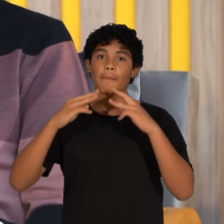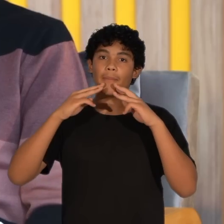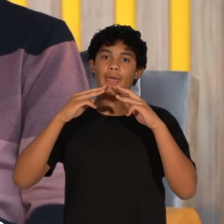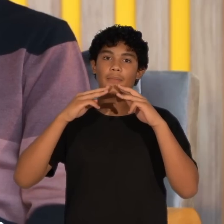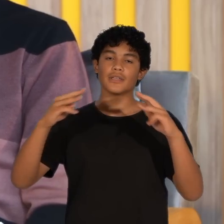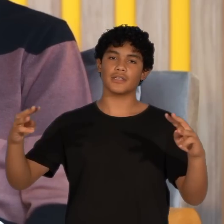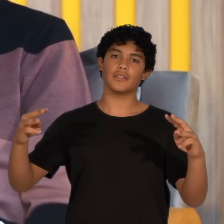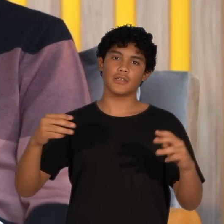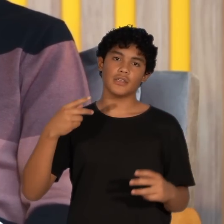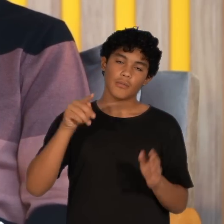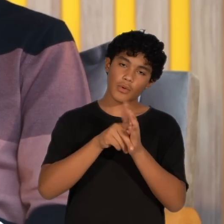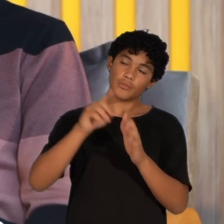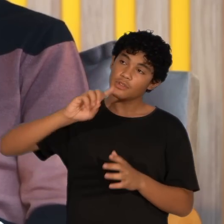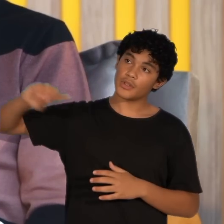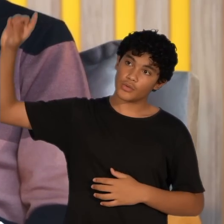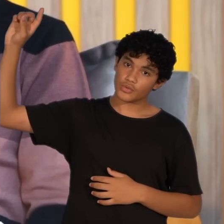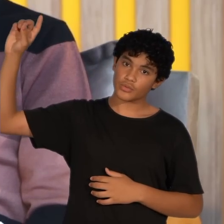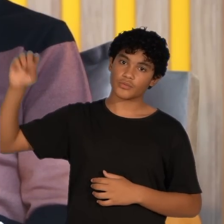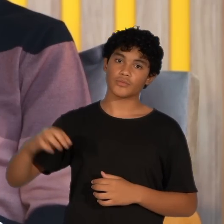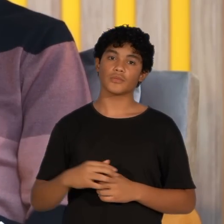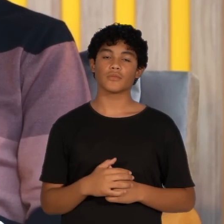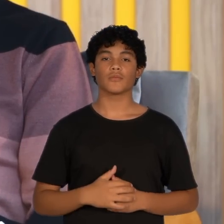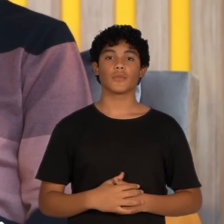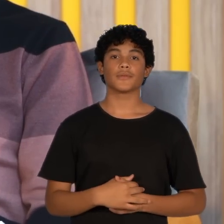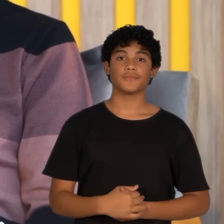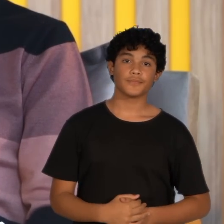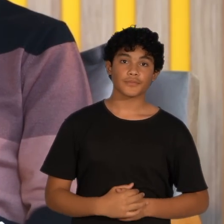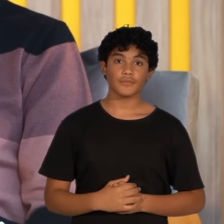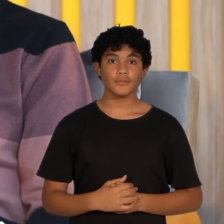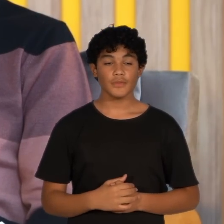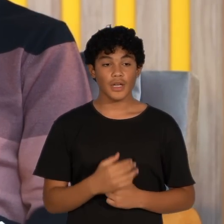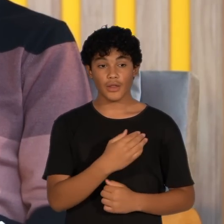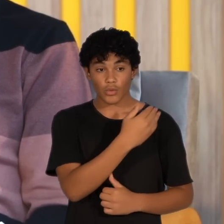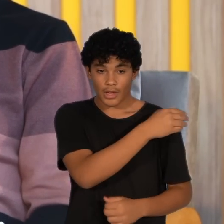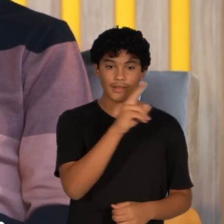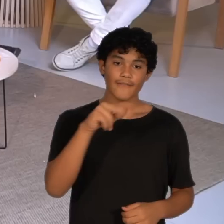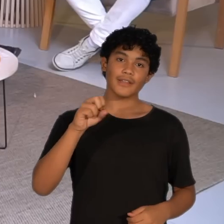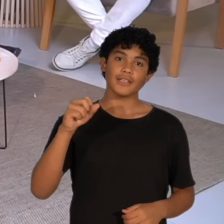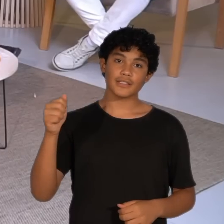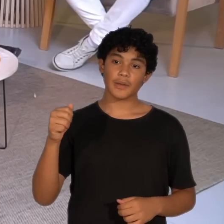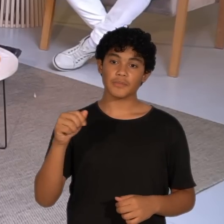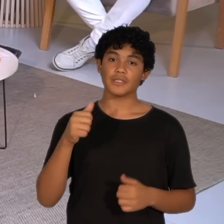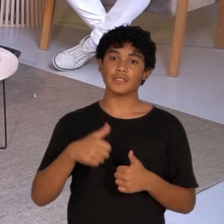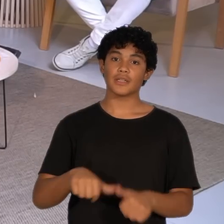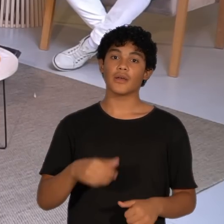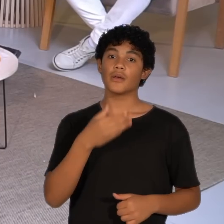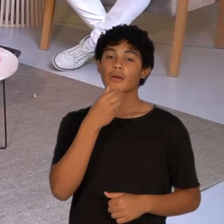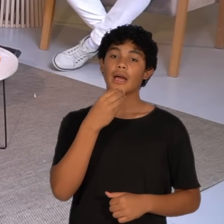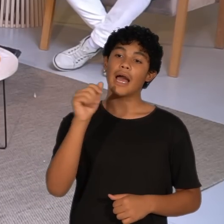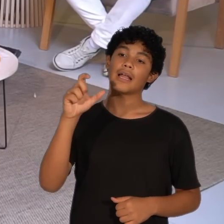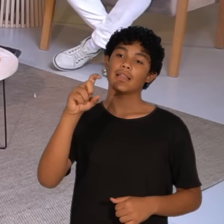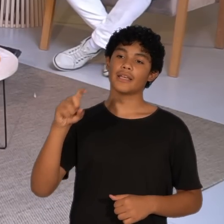certo. Né? Temos aqui um exemplo vivo, né, Tony? Vanessa, obrigado por sua companhia mais uma vez, tá? E ao lado da Vanessa está ali